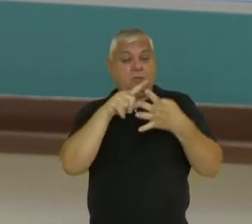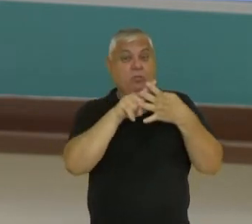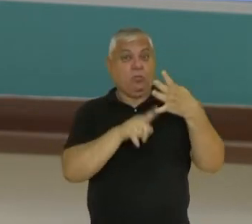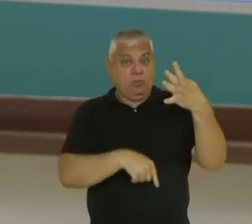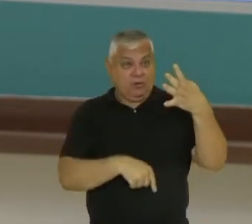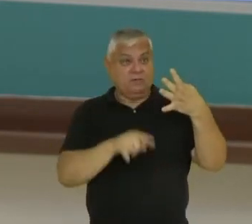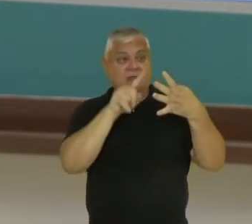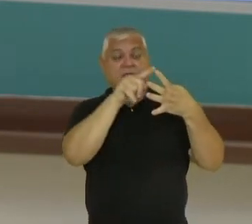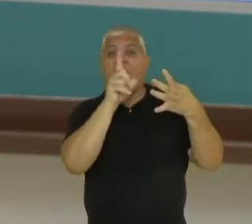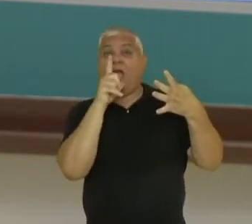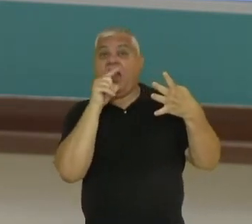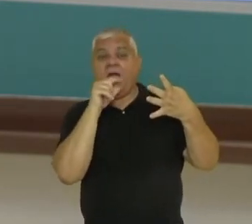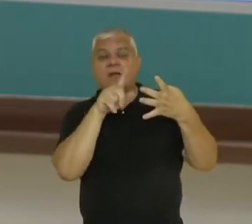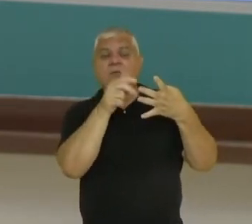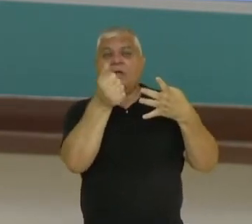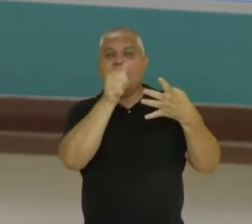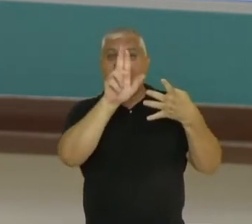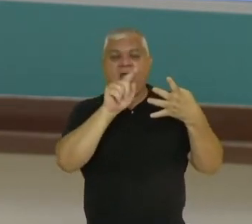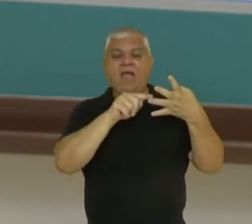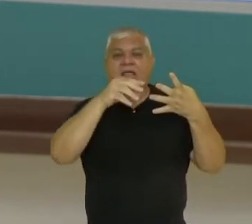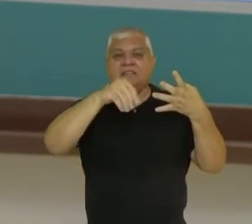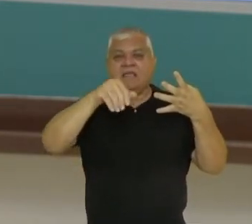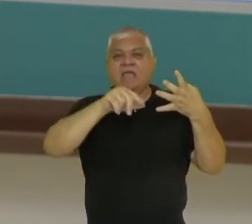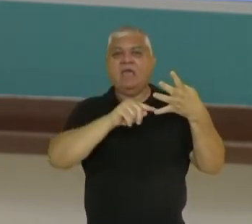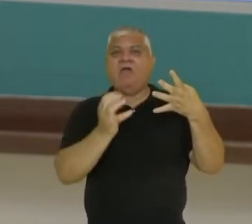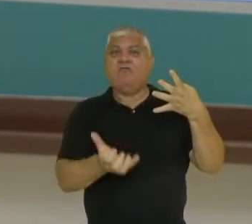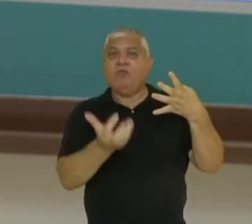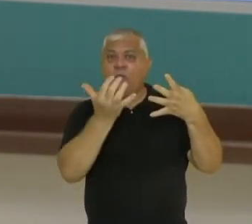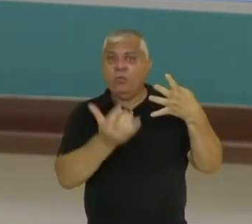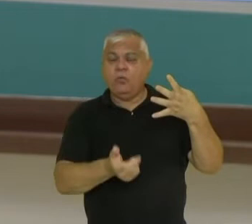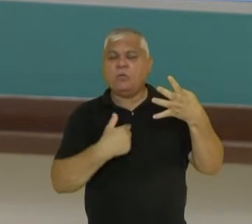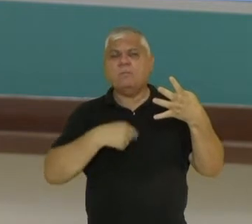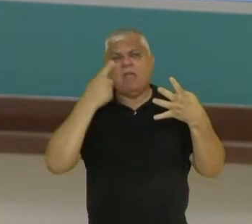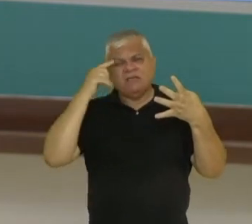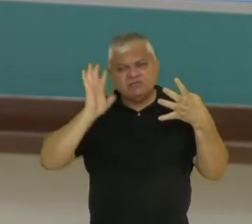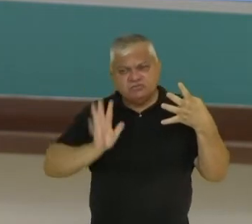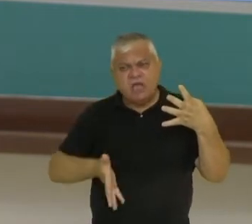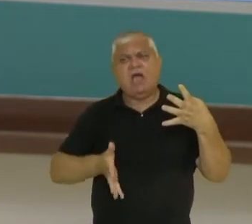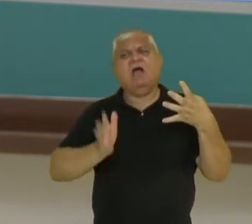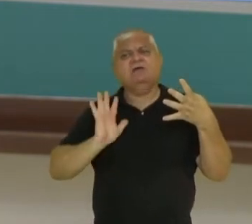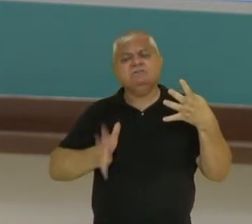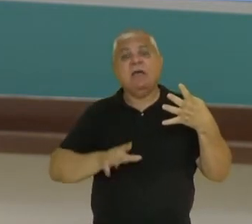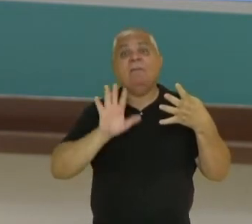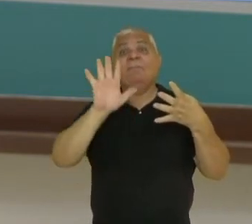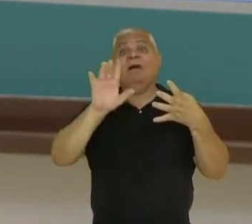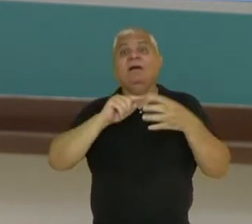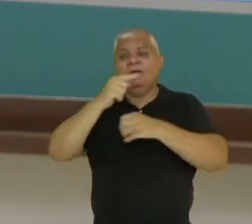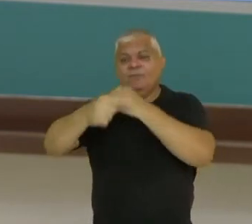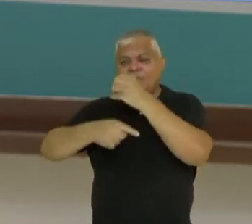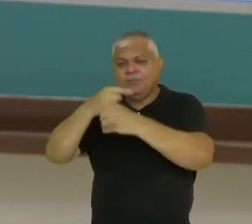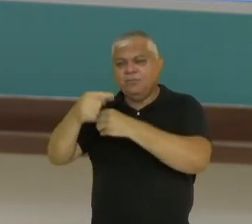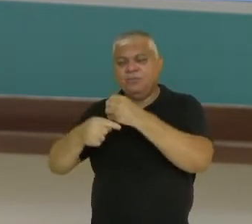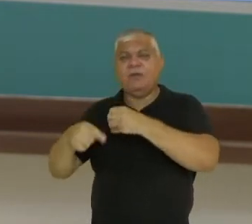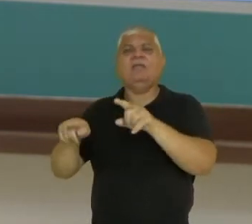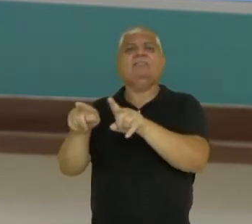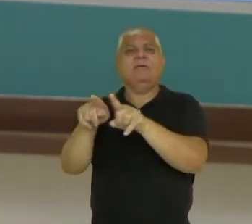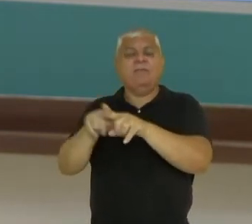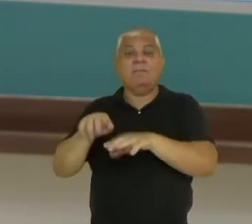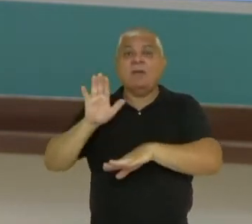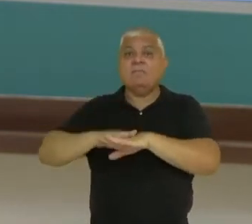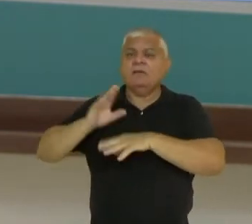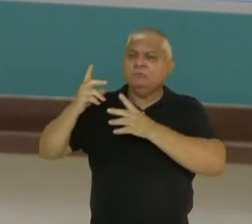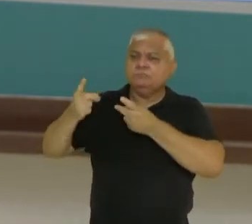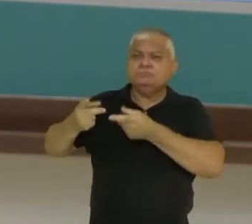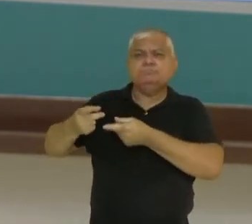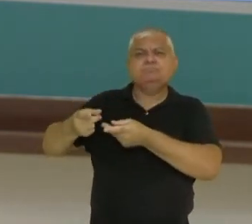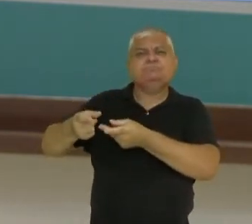da composição que eles se combinavam para formar tudo, e já tínhamos também ideia de átomo, mas a ideia que mais perdurou foi